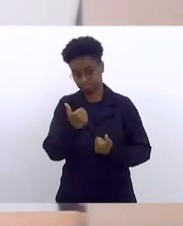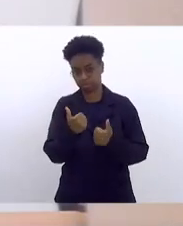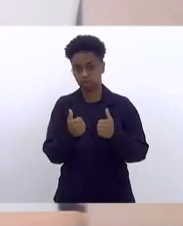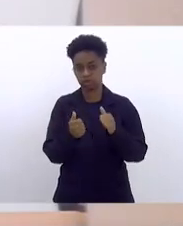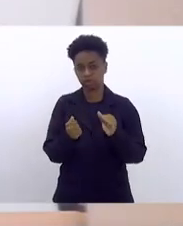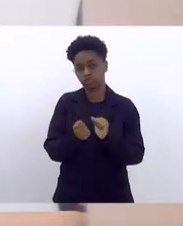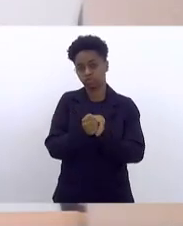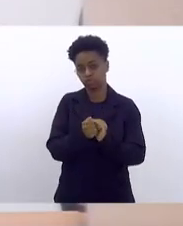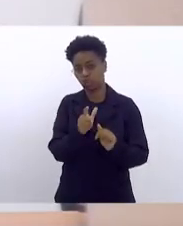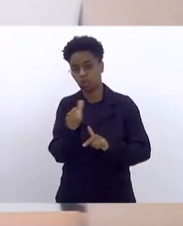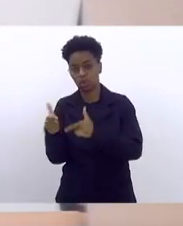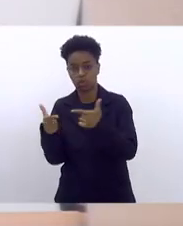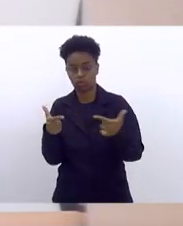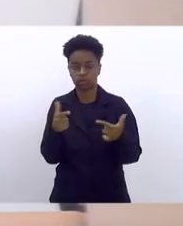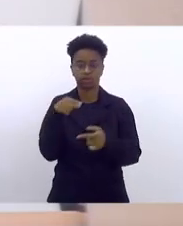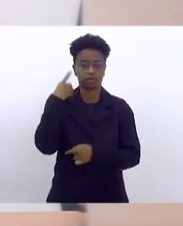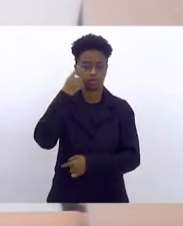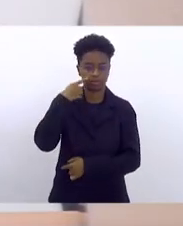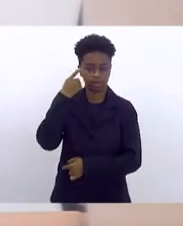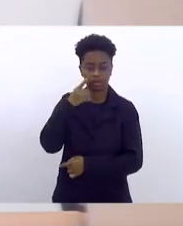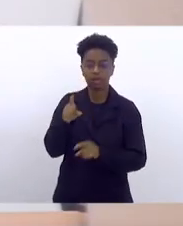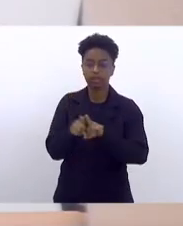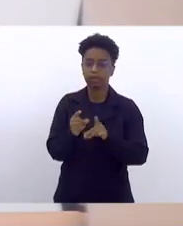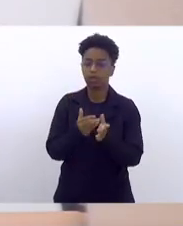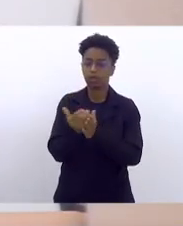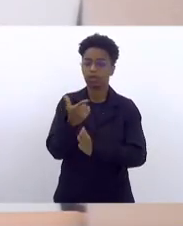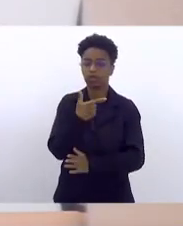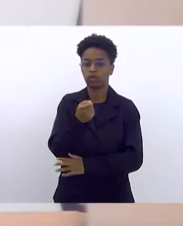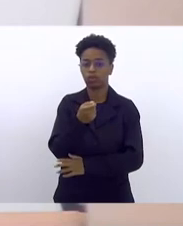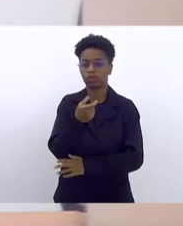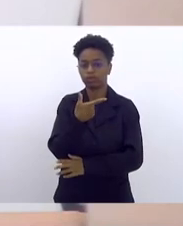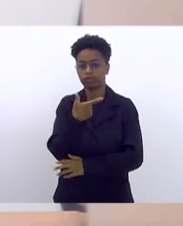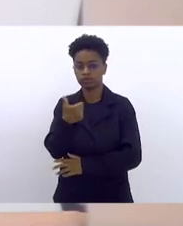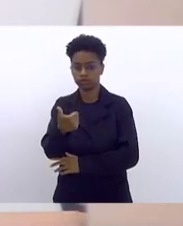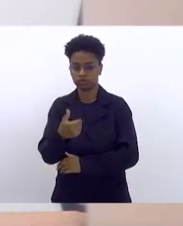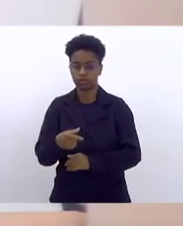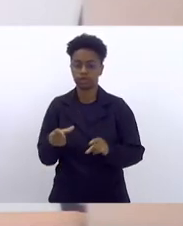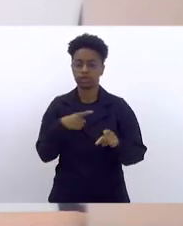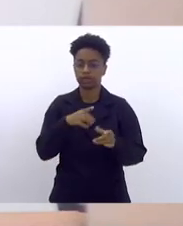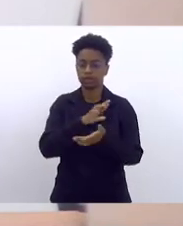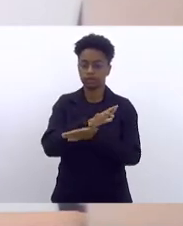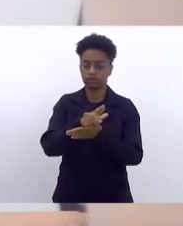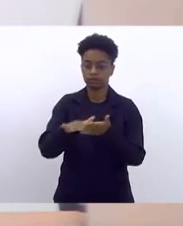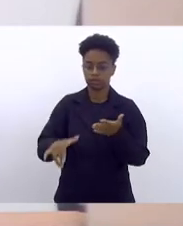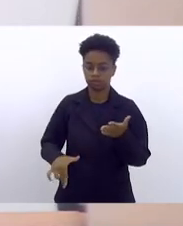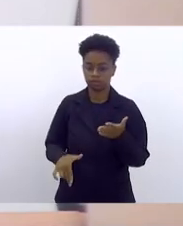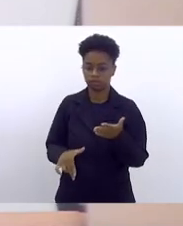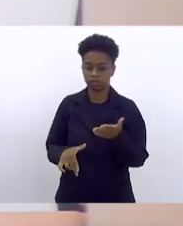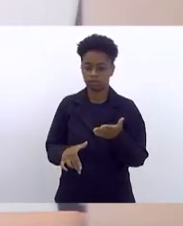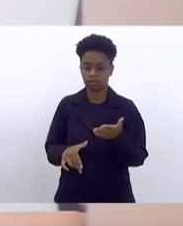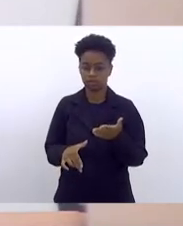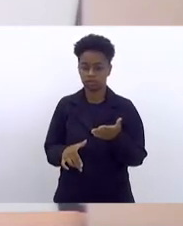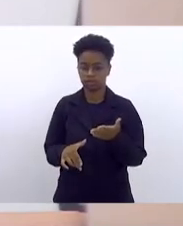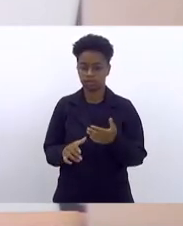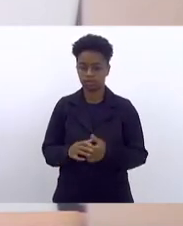autoria de outros deputados também desde 2021 e aqui tem diversas gente tem de 2019